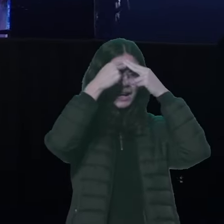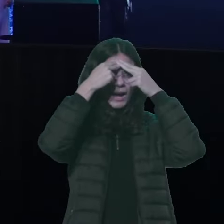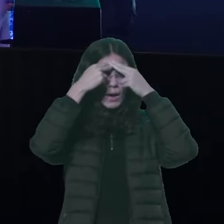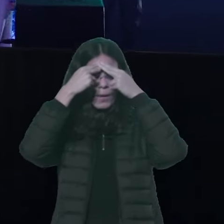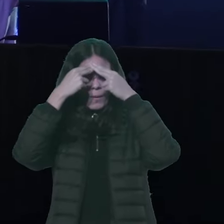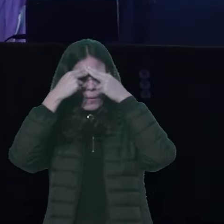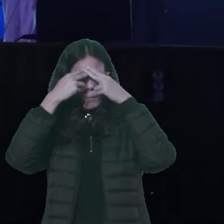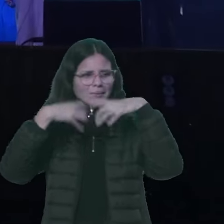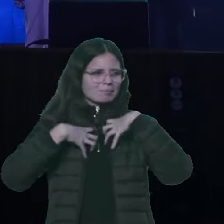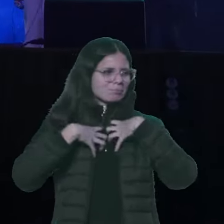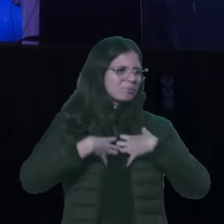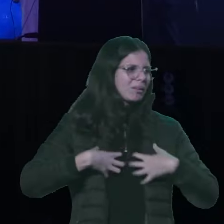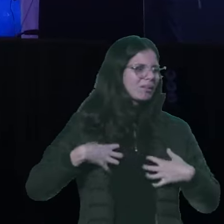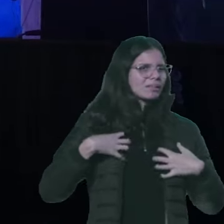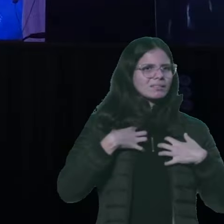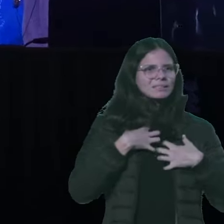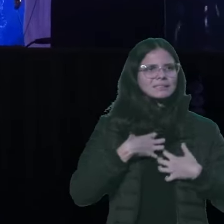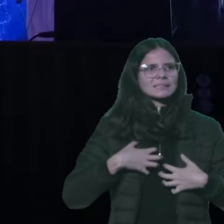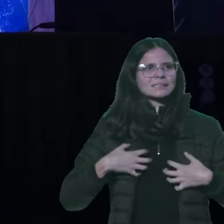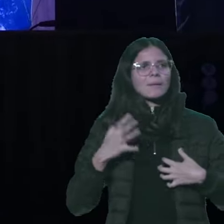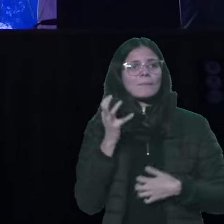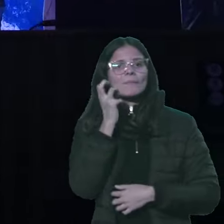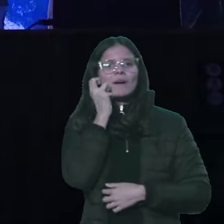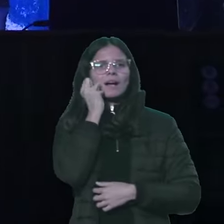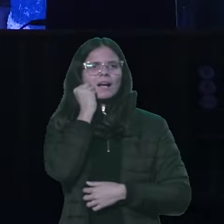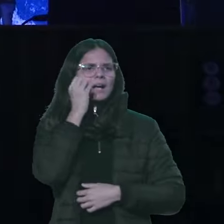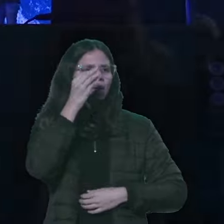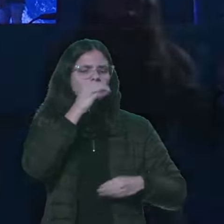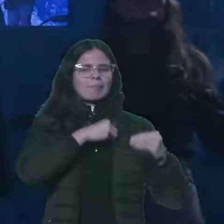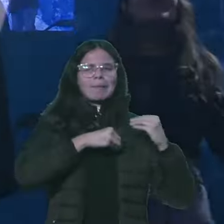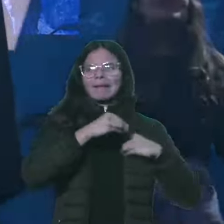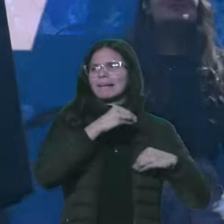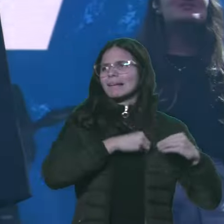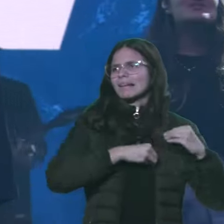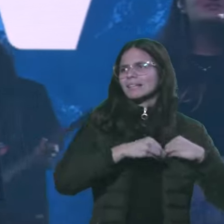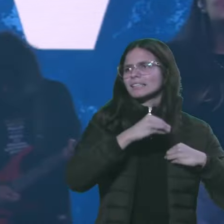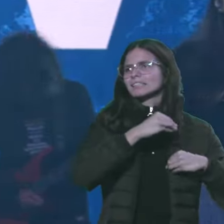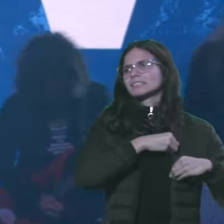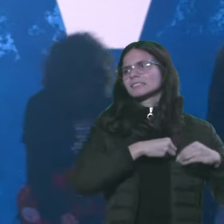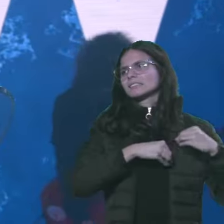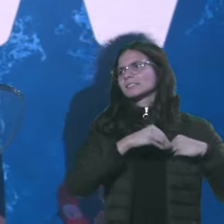toda mágoa, todo pecado não perdoado,